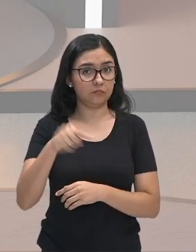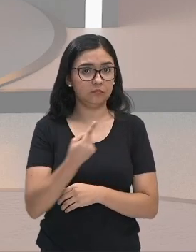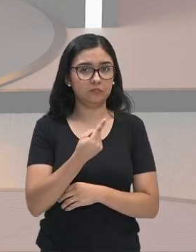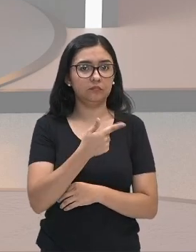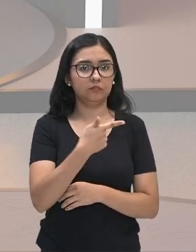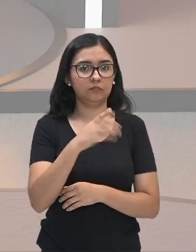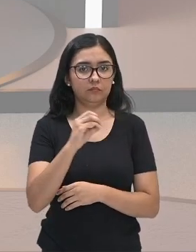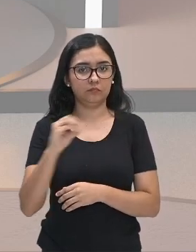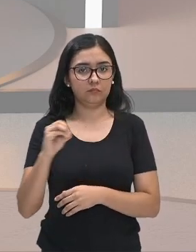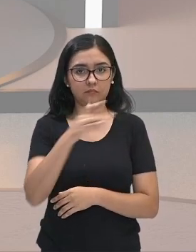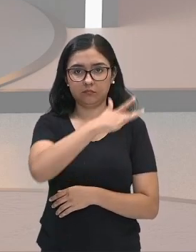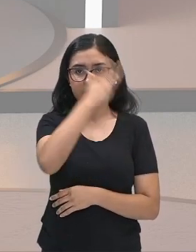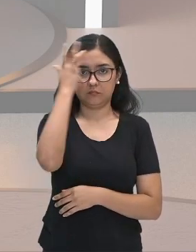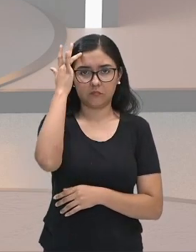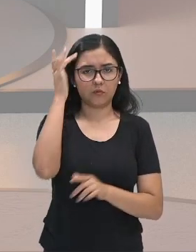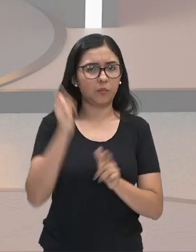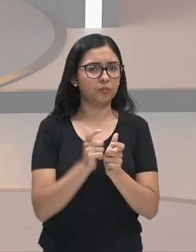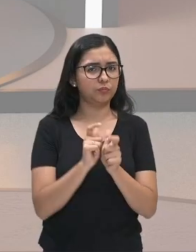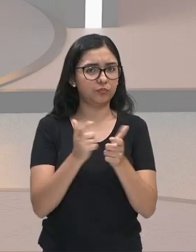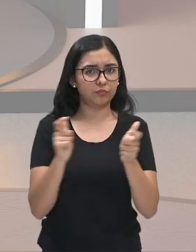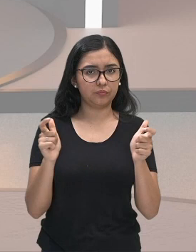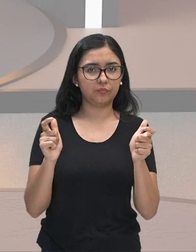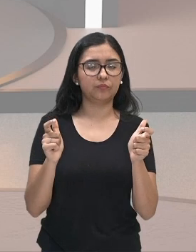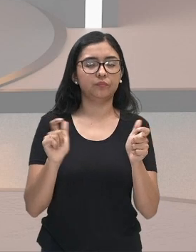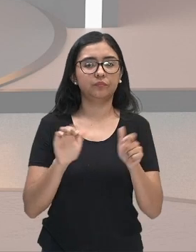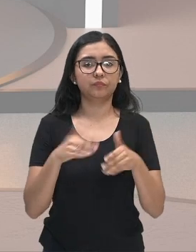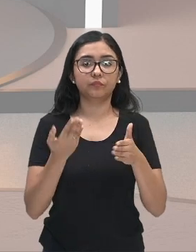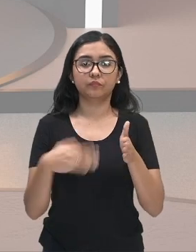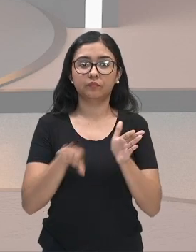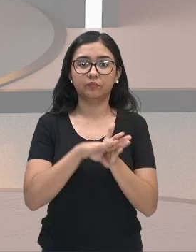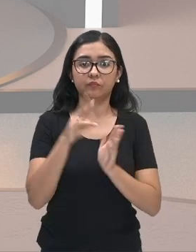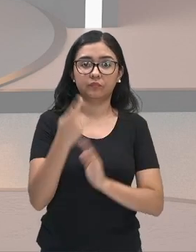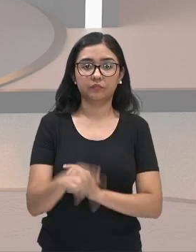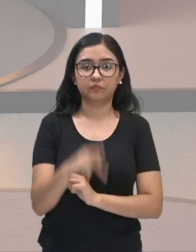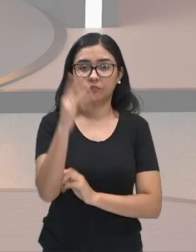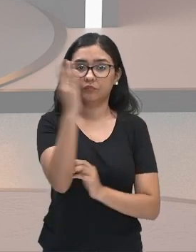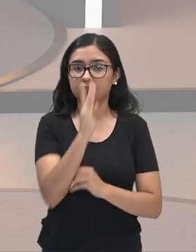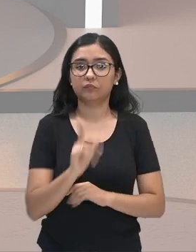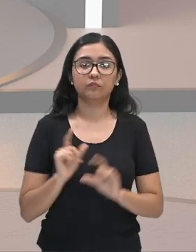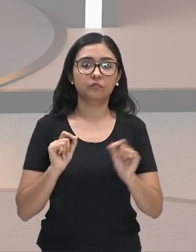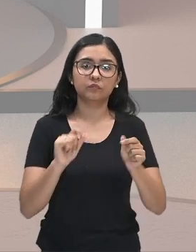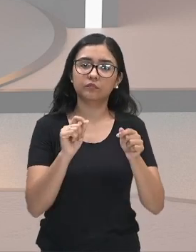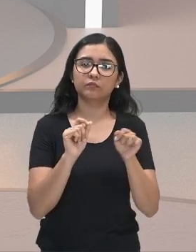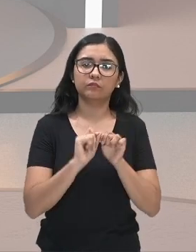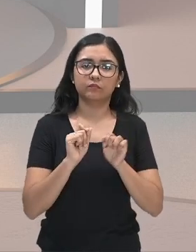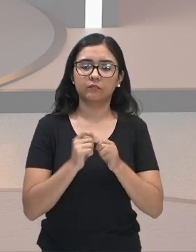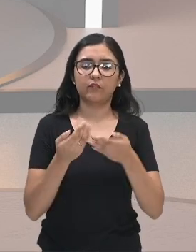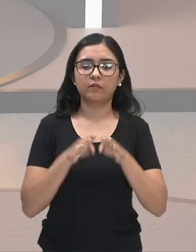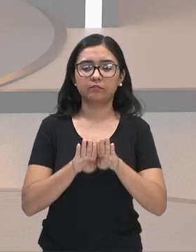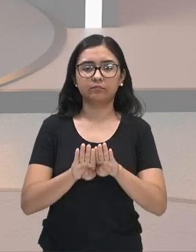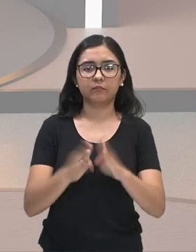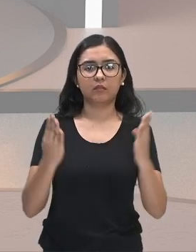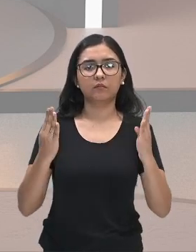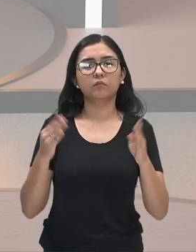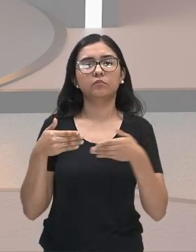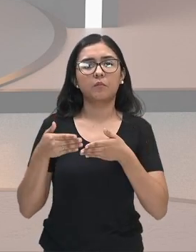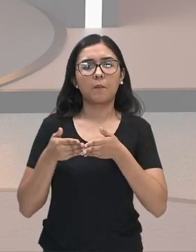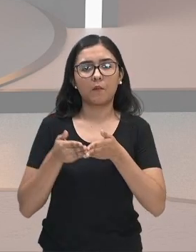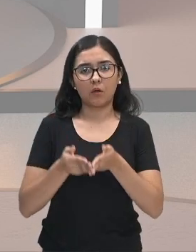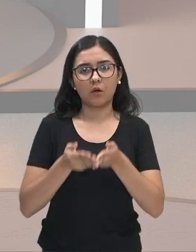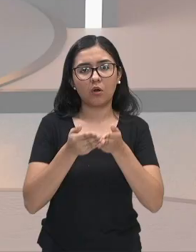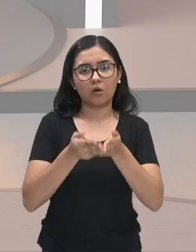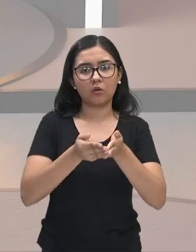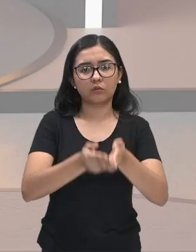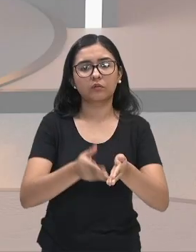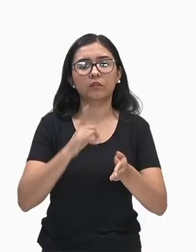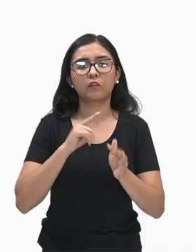pessoas. Então, quando Dom João chega aqui, o que ele vai fazer? Ele vai fazer a abertura dos portos, né? E aí nós temos